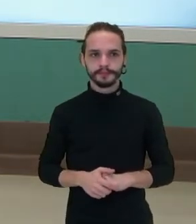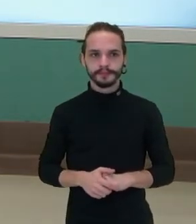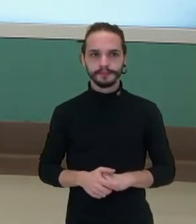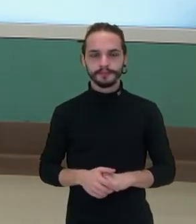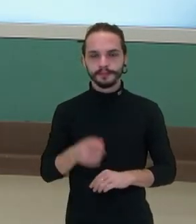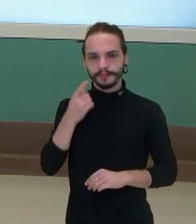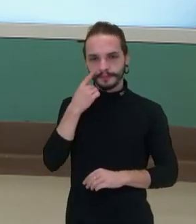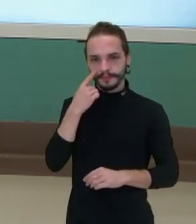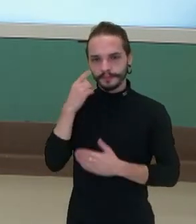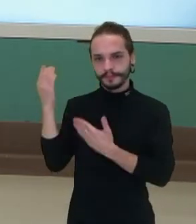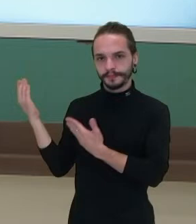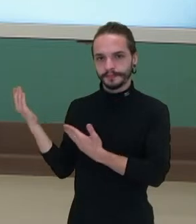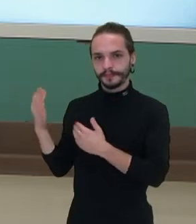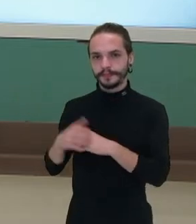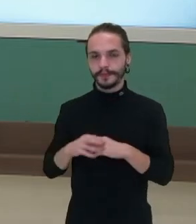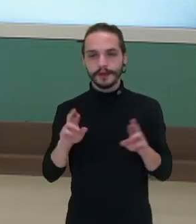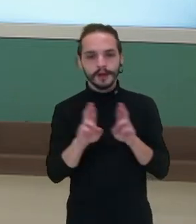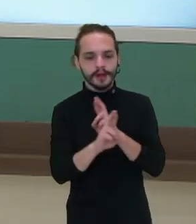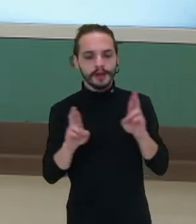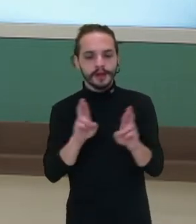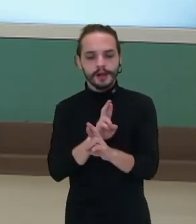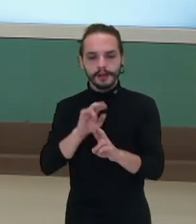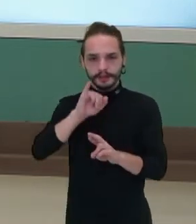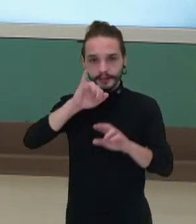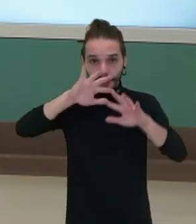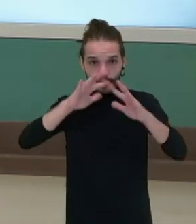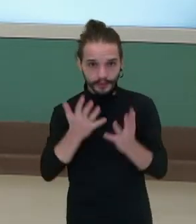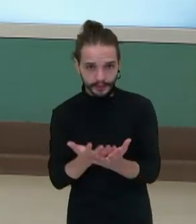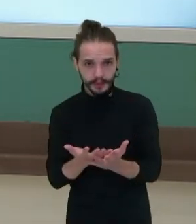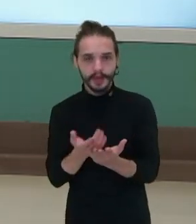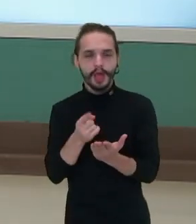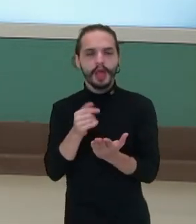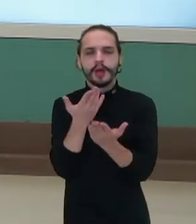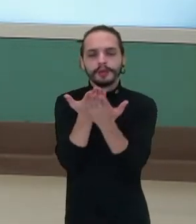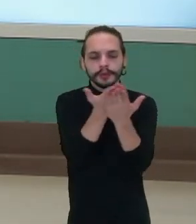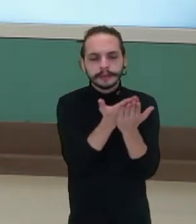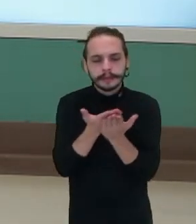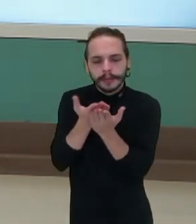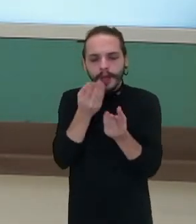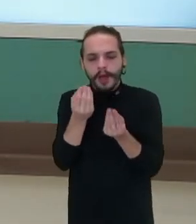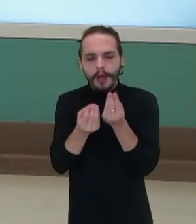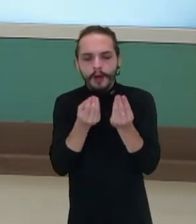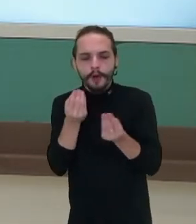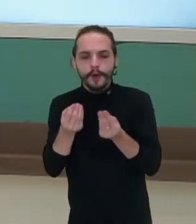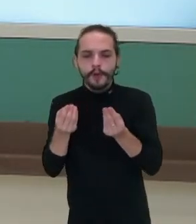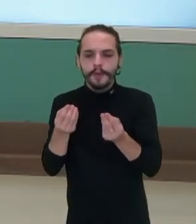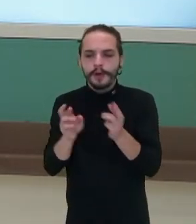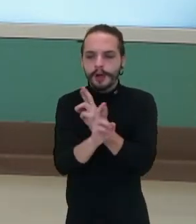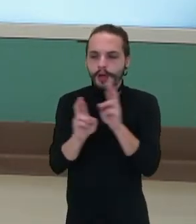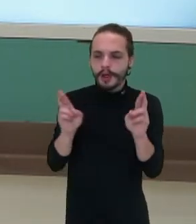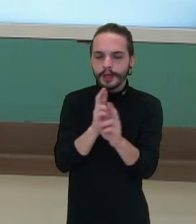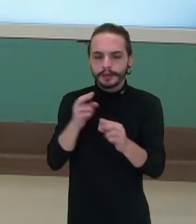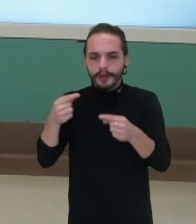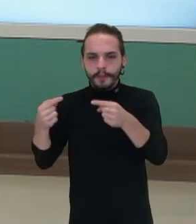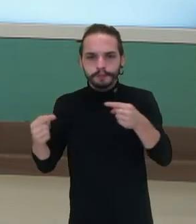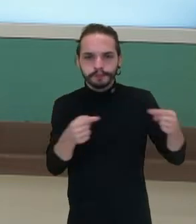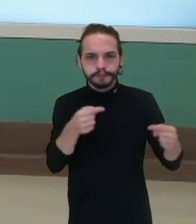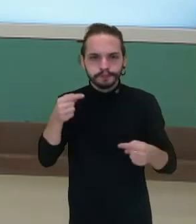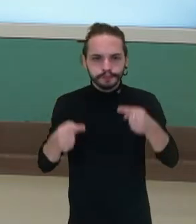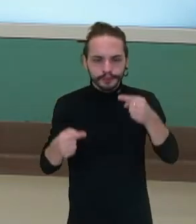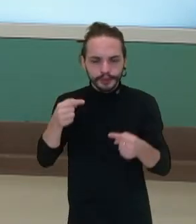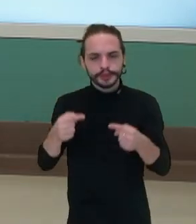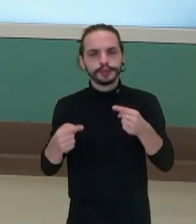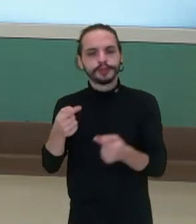aqui, ó, as relações internacionais visam um estudo sistemático das relações políticas, econômicas e sociais entre diferentes